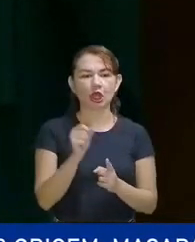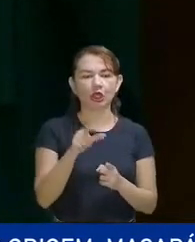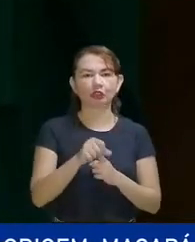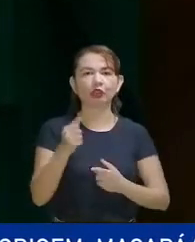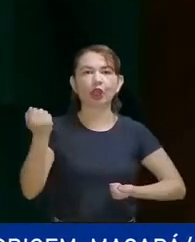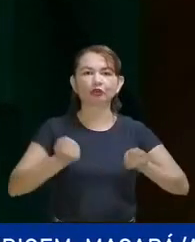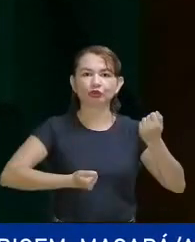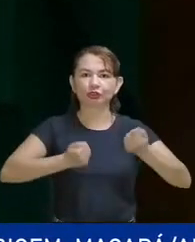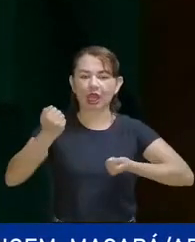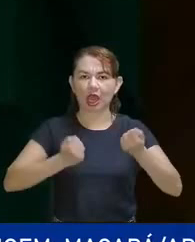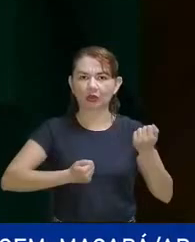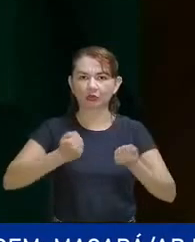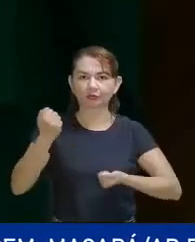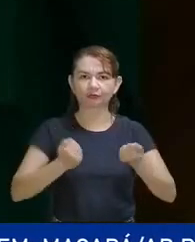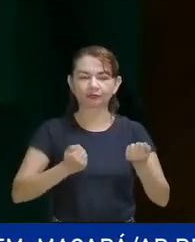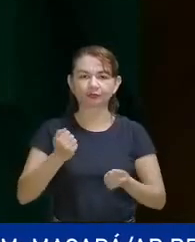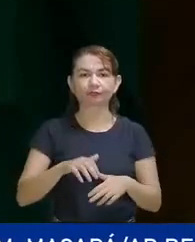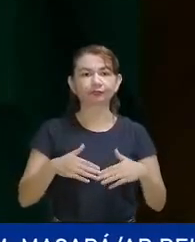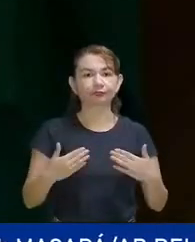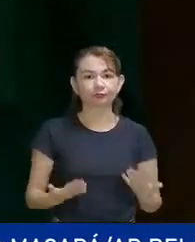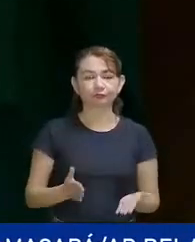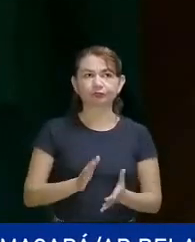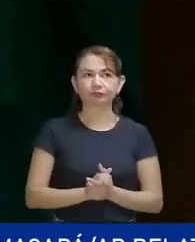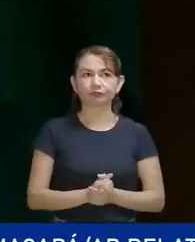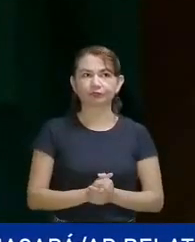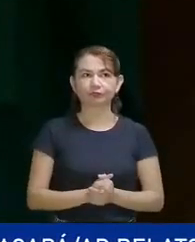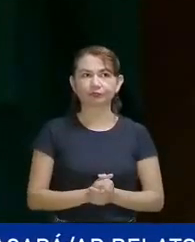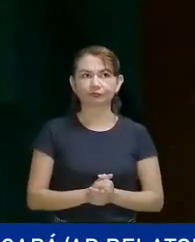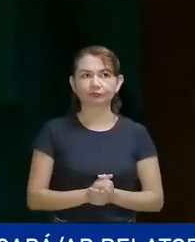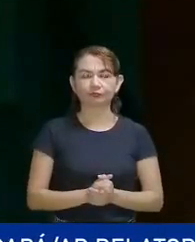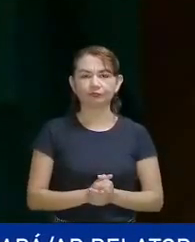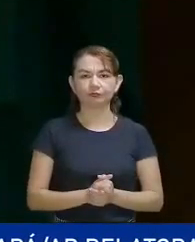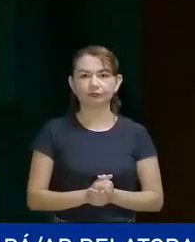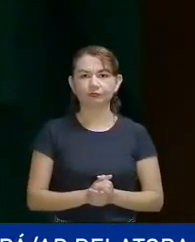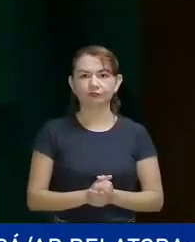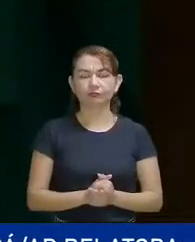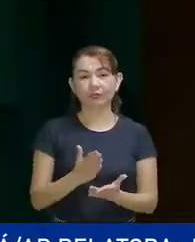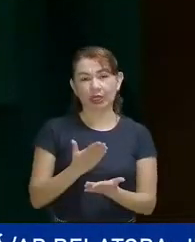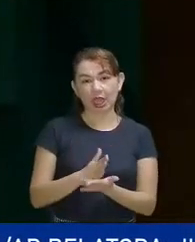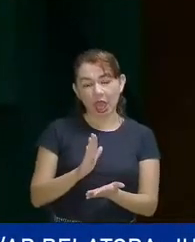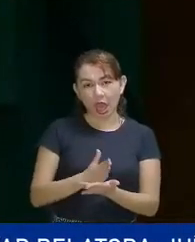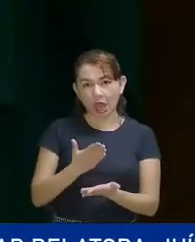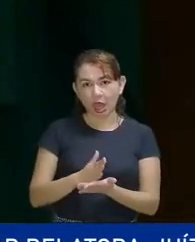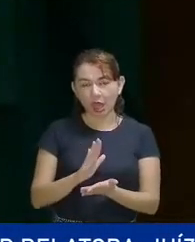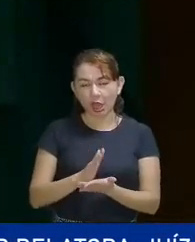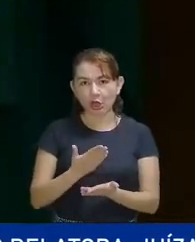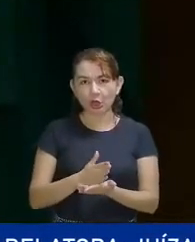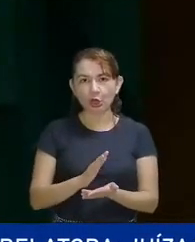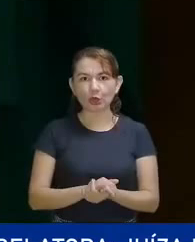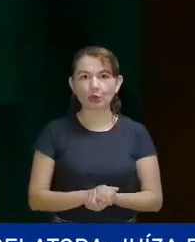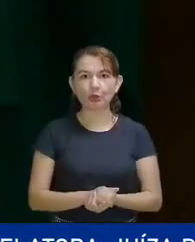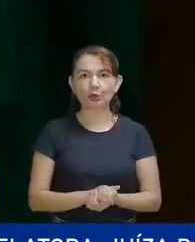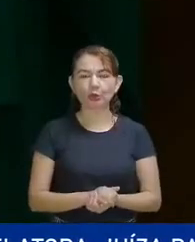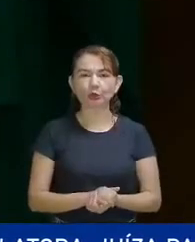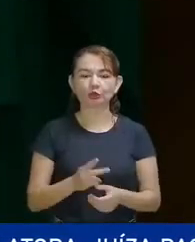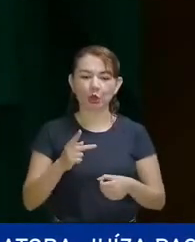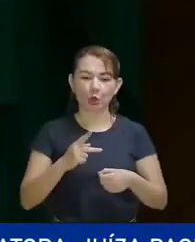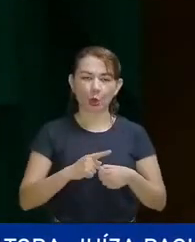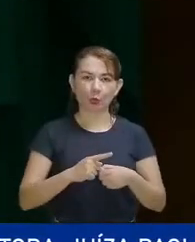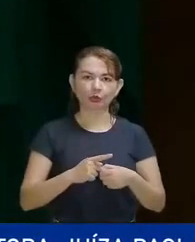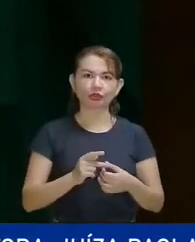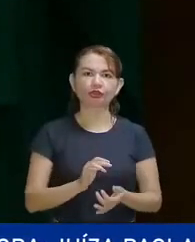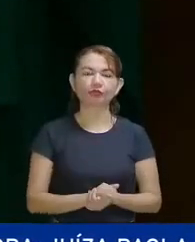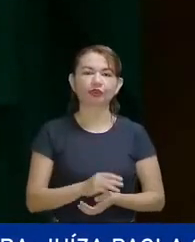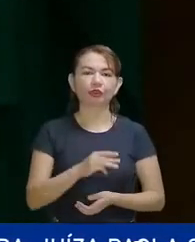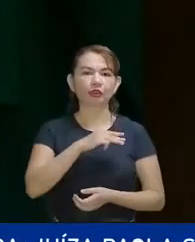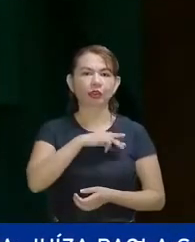automóveis, considerando, aí nesse ponto eu faço uma consideração. Em alguns casos, como é o caso do ticket de combustível, que o